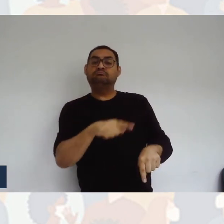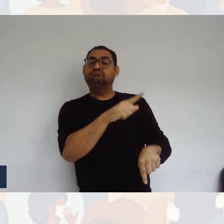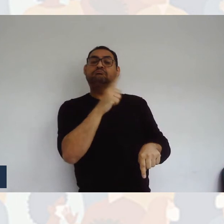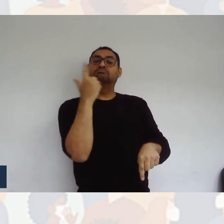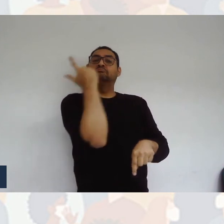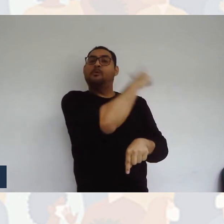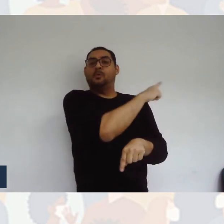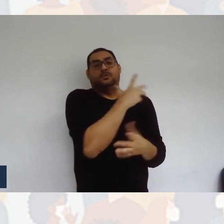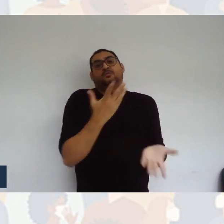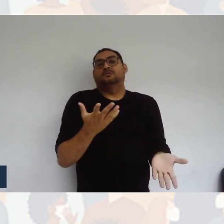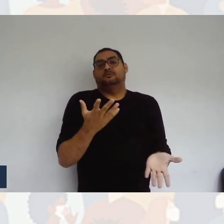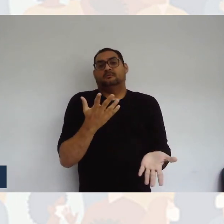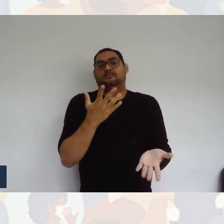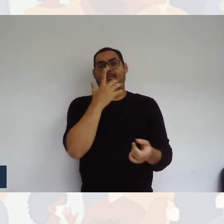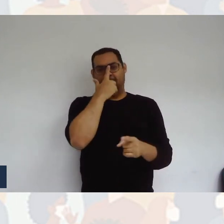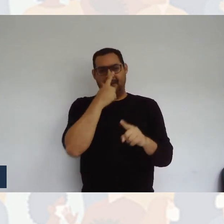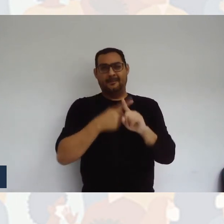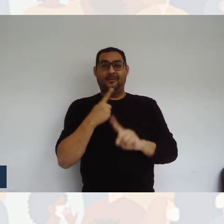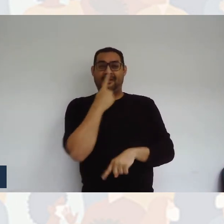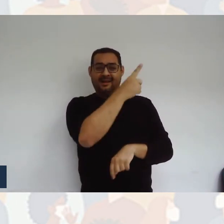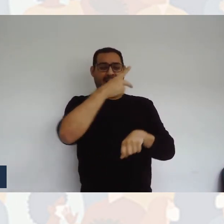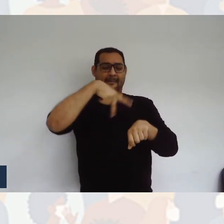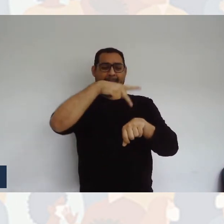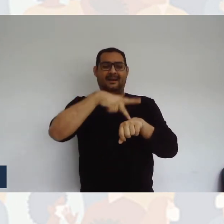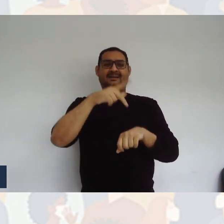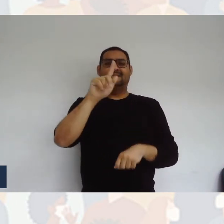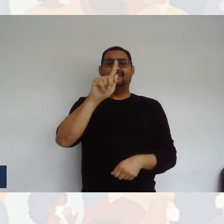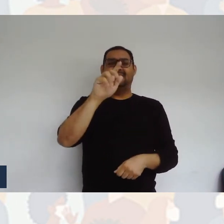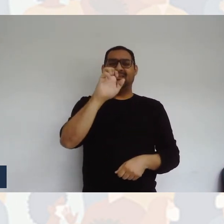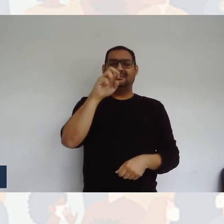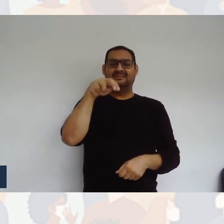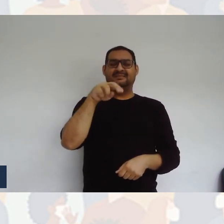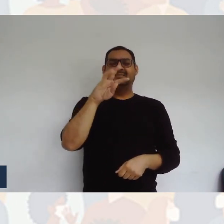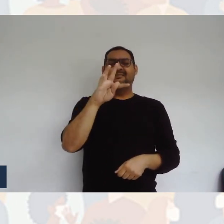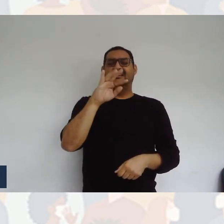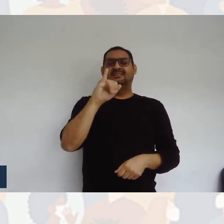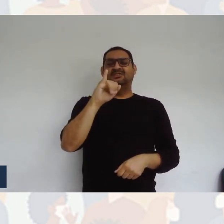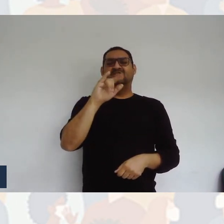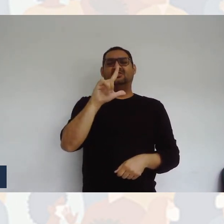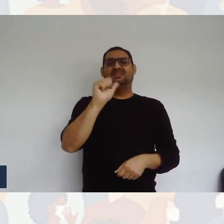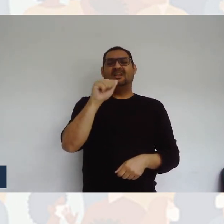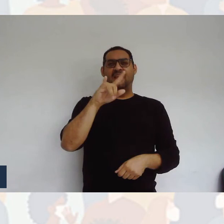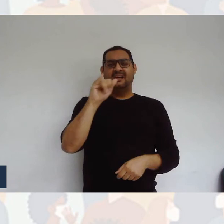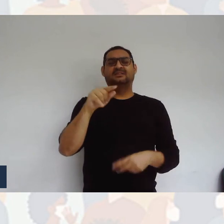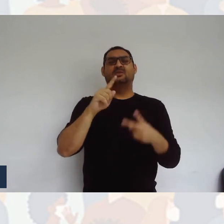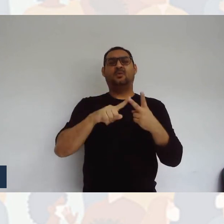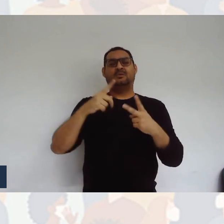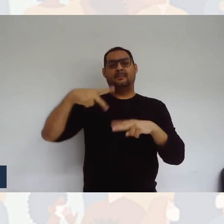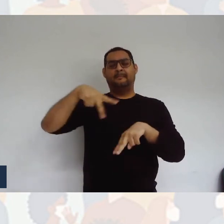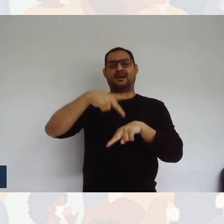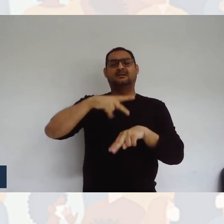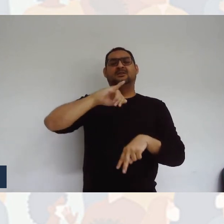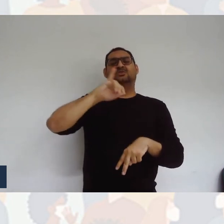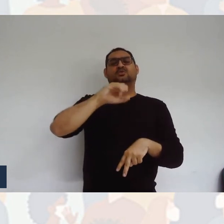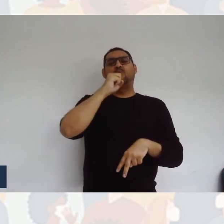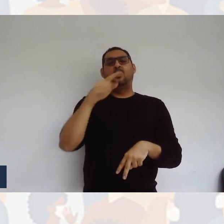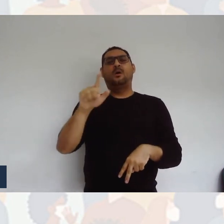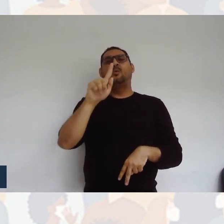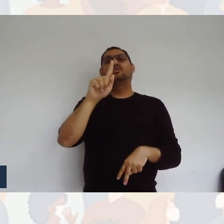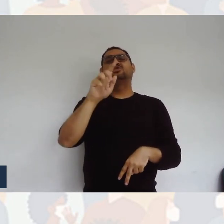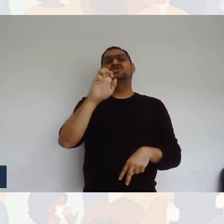né? Porque a praça lá da Gentilândia e a Praça João Gentil, principalmente a Praça João Gentil, hoje ela tem